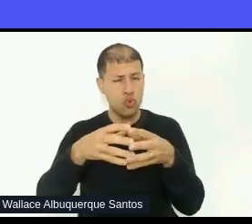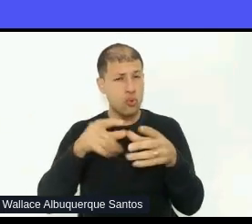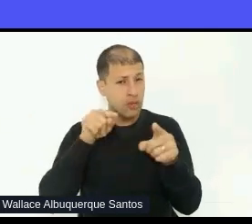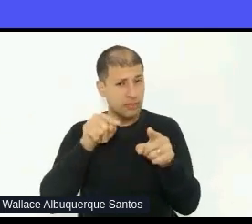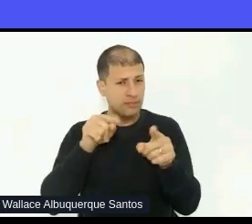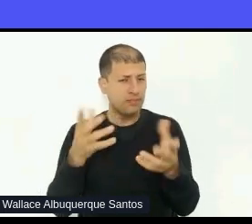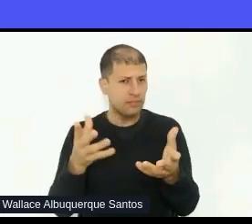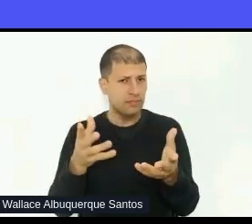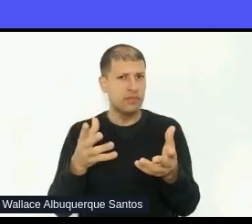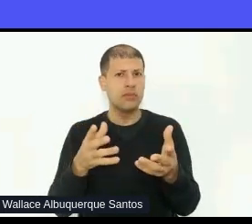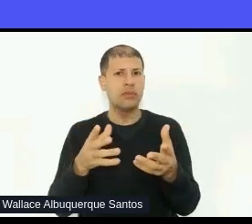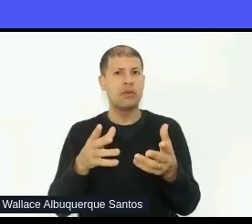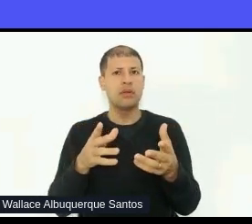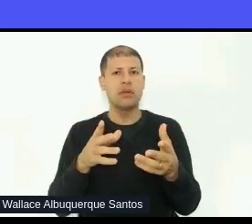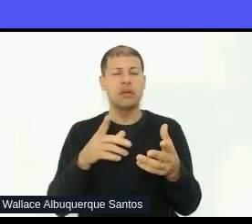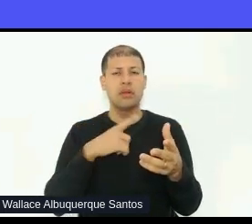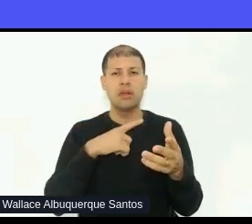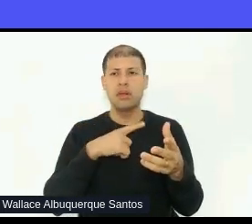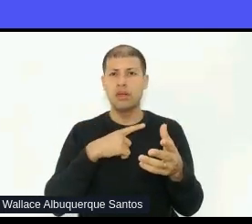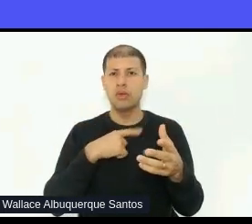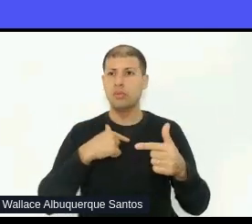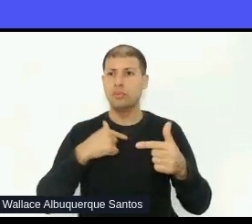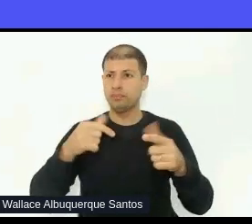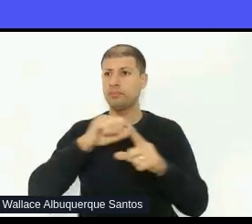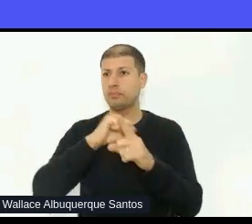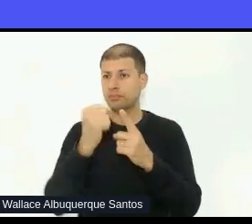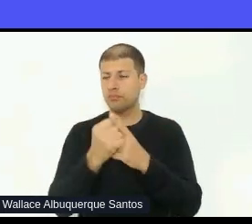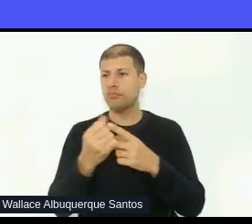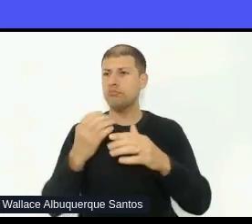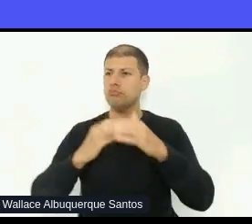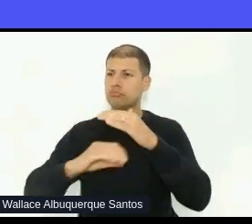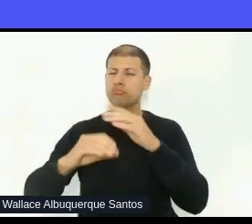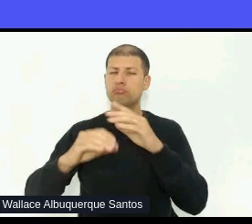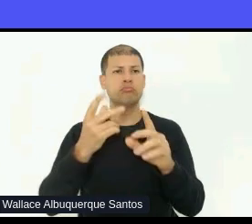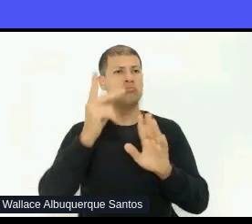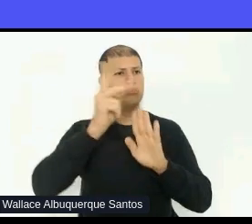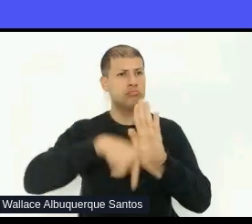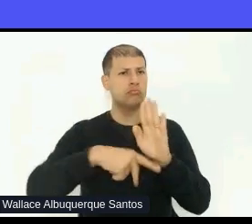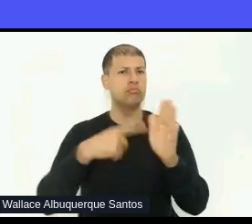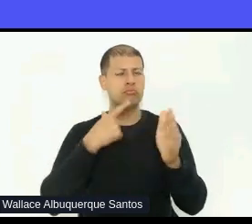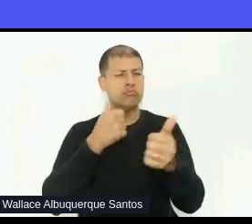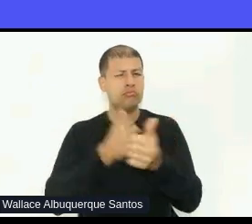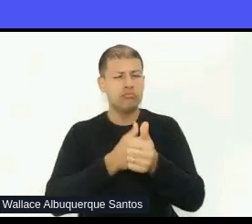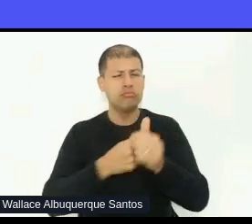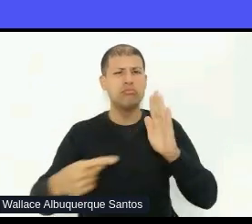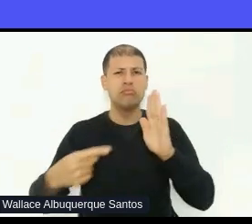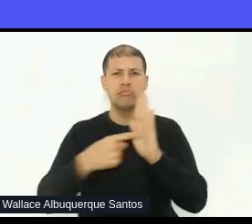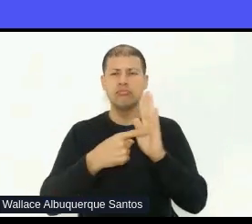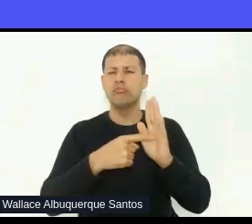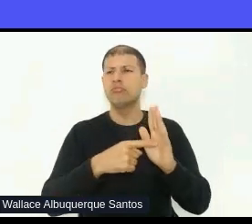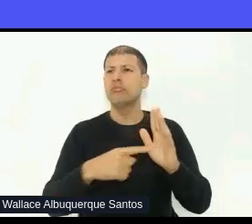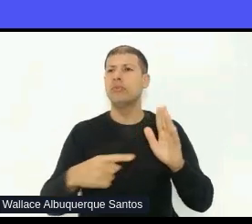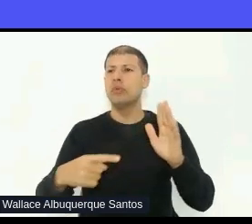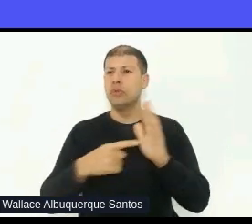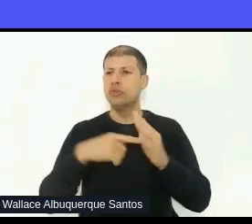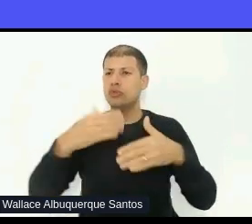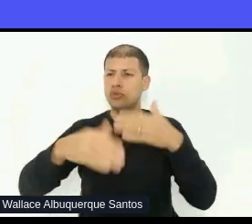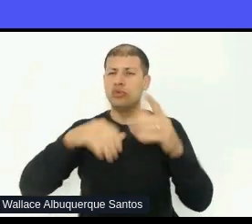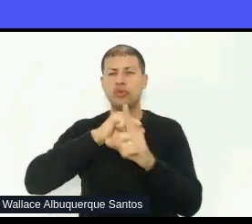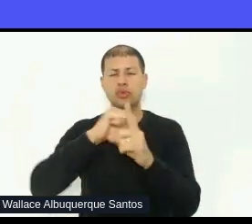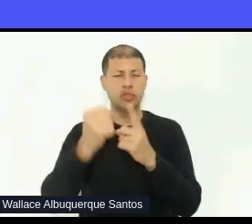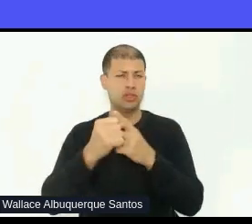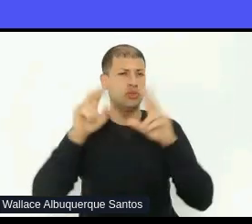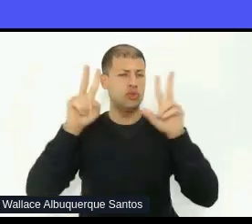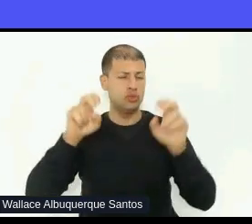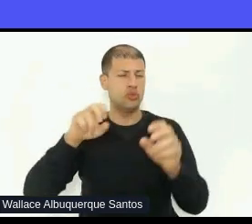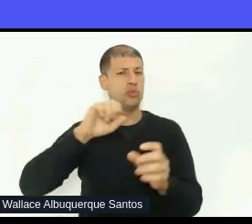a forma como eu atuo socialmente, eu invisto em projetos, eu estou próximo a objetivos de desenvolvimento sustentável relacionado à parte social, como